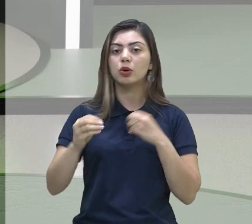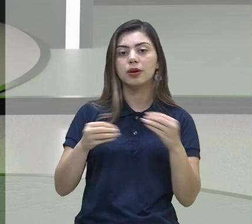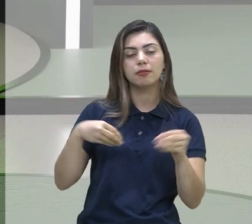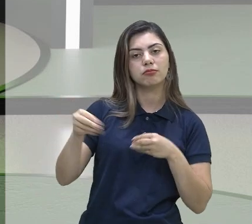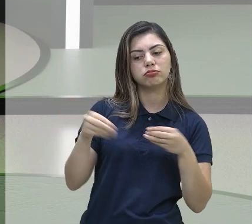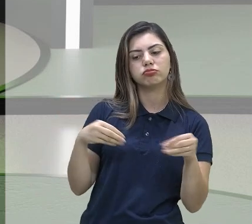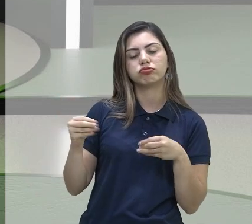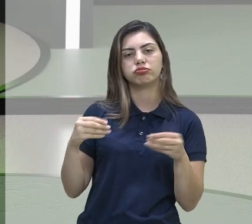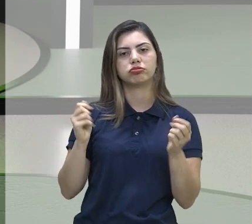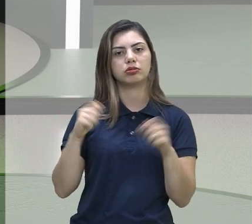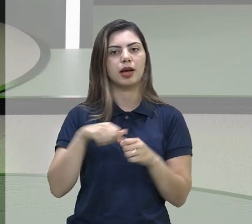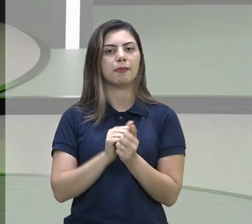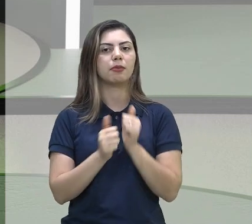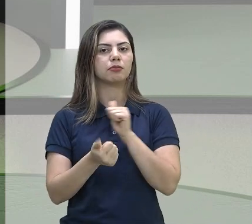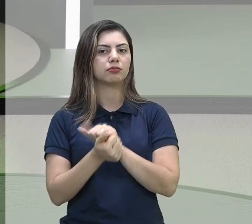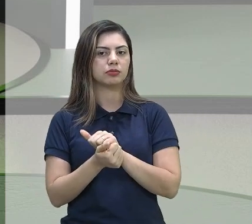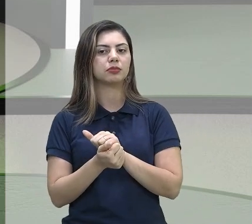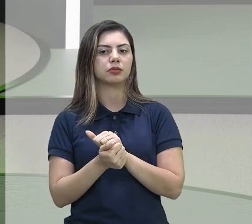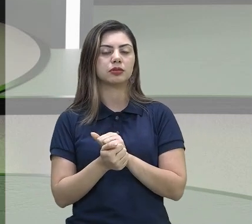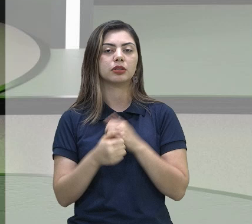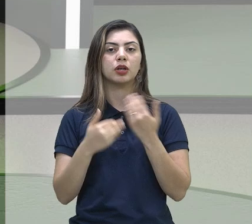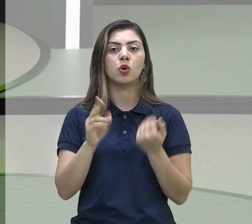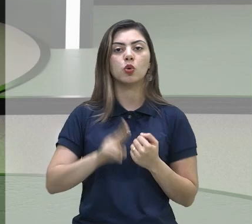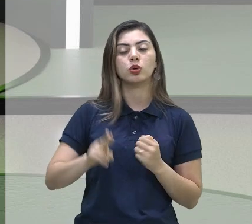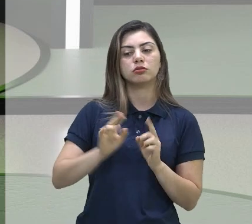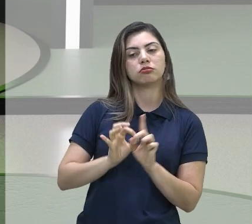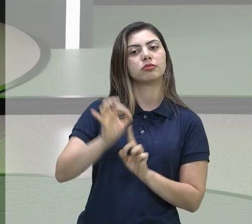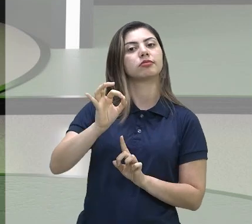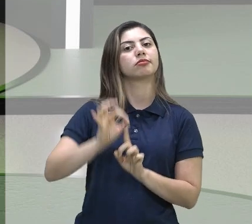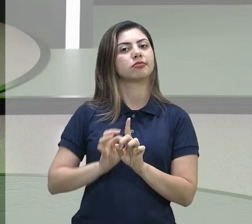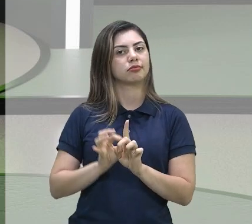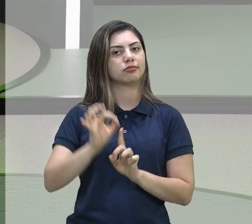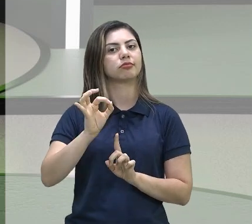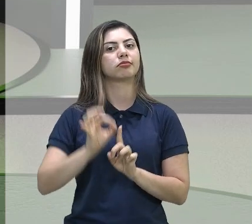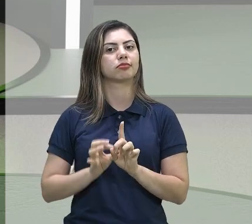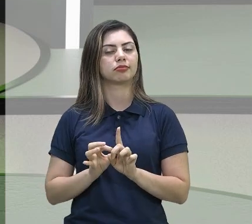maleáveis, e isso a certas temperaturas, tá certo?